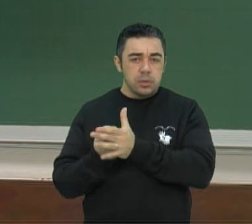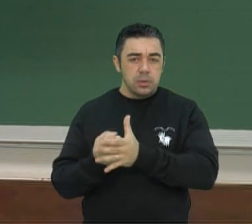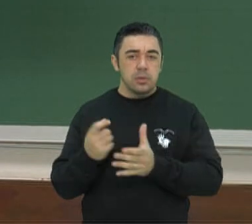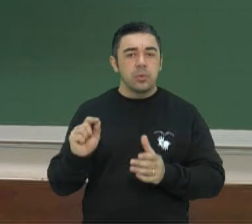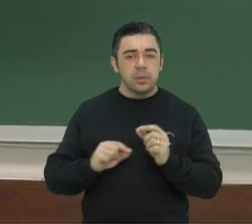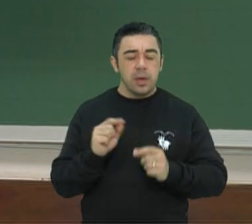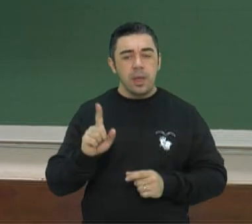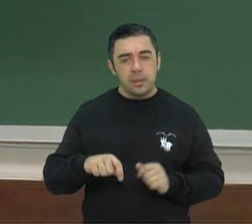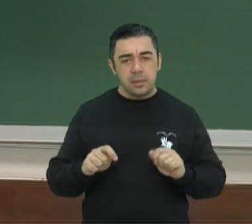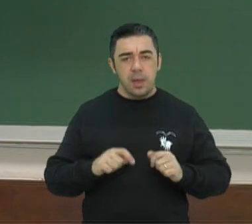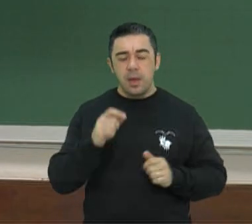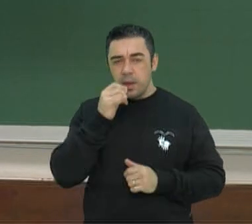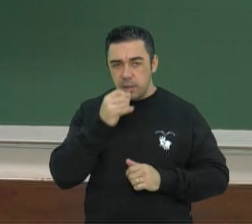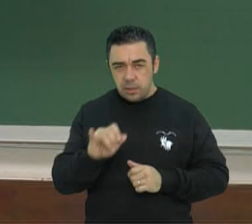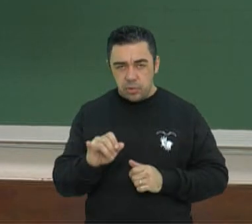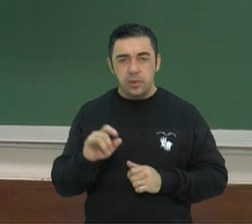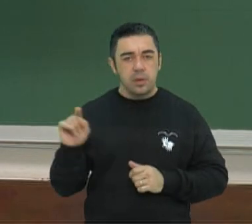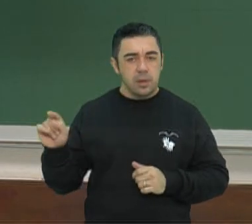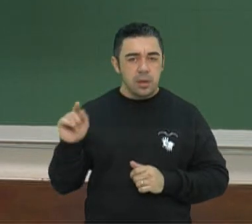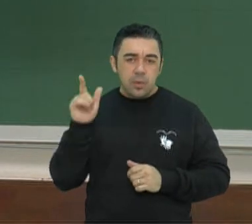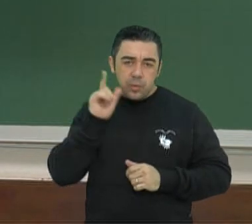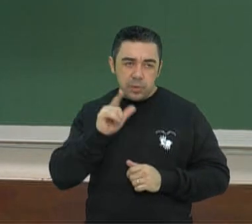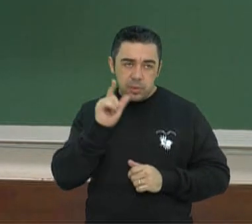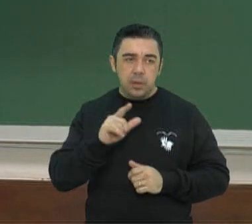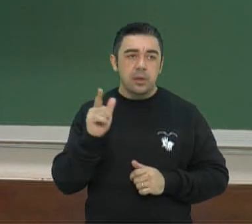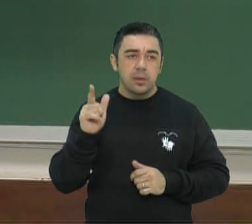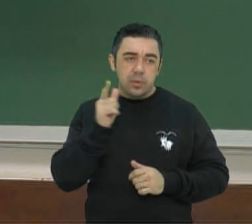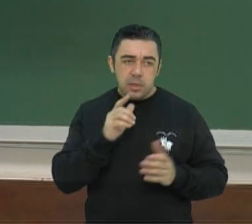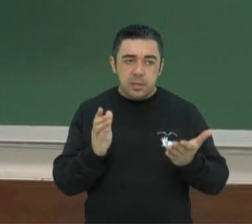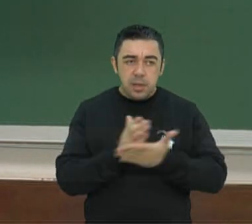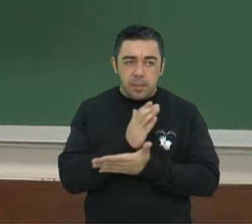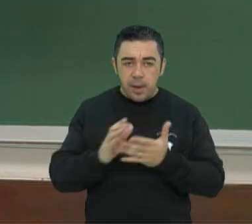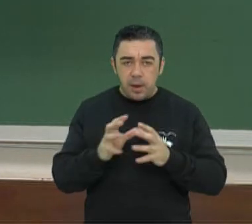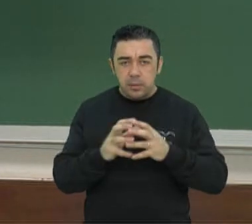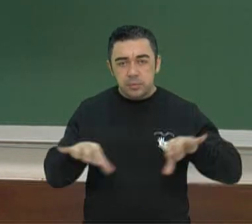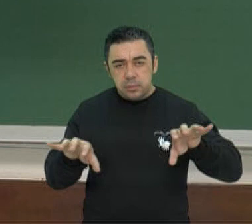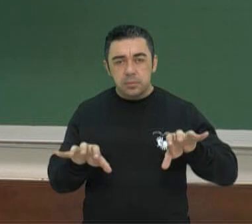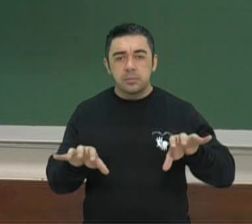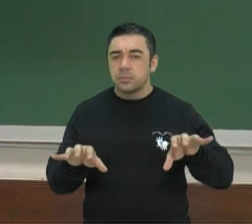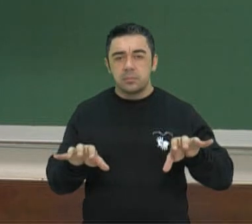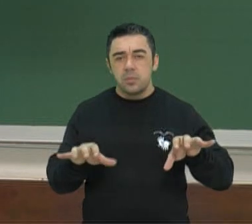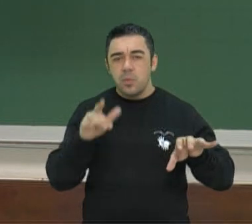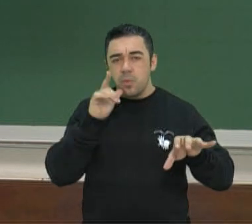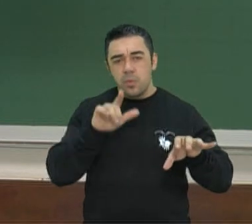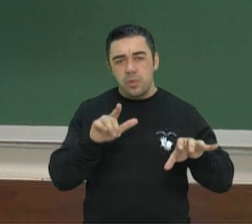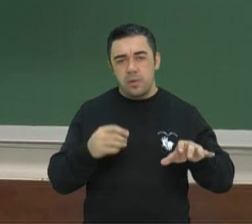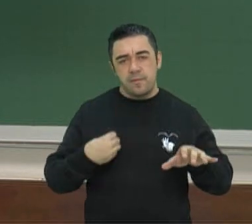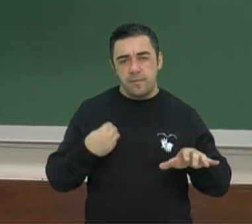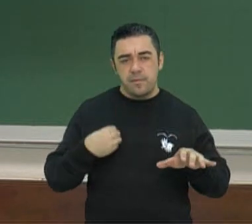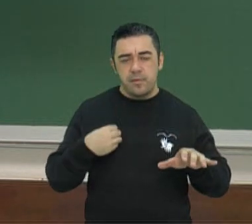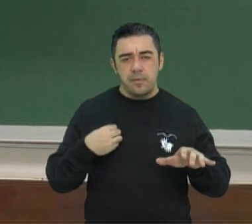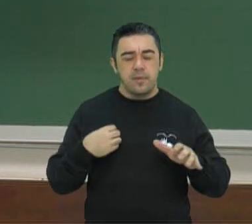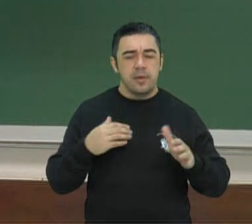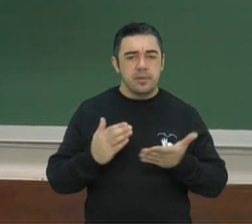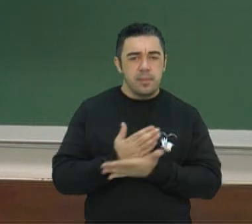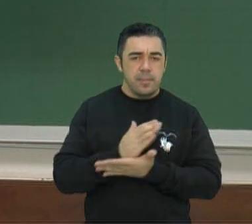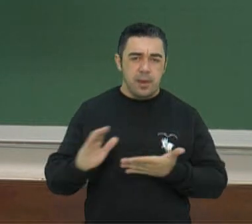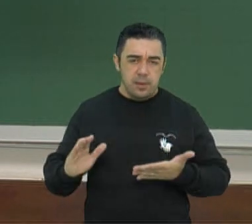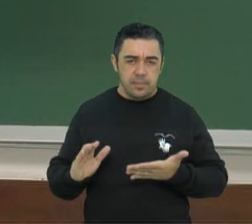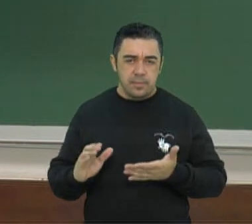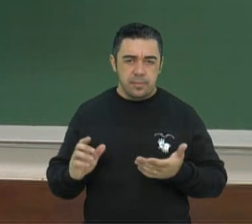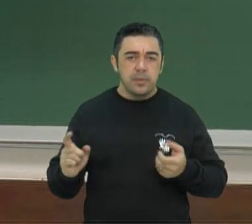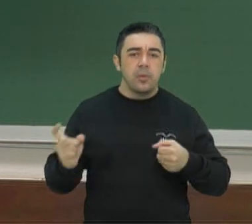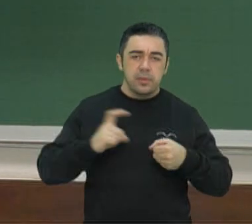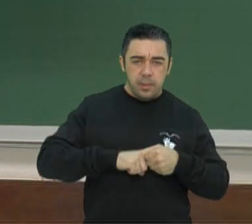Alimento, energia, porque a alga faz fotossíntese. Se eu conseguisse separar os dois organismos, eles não iam conseguir viver um sem o